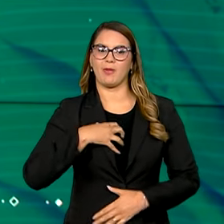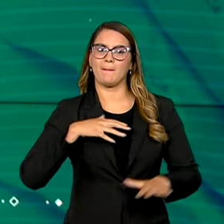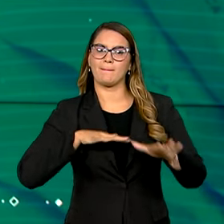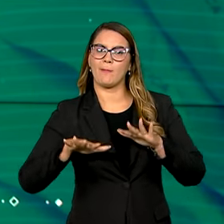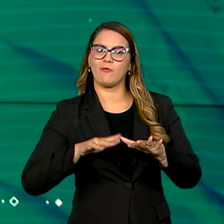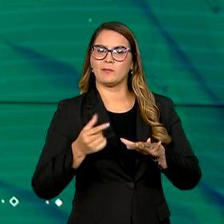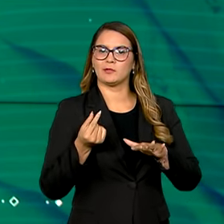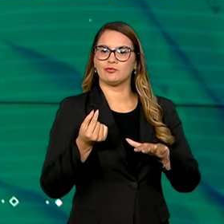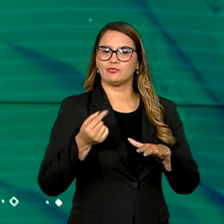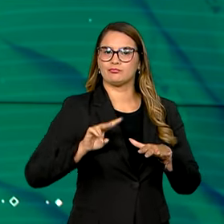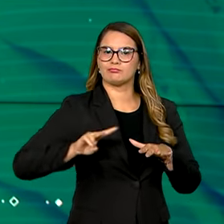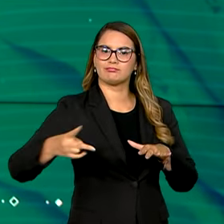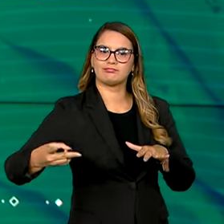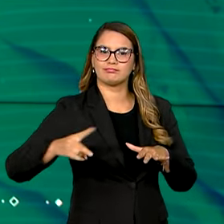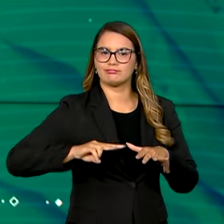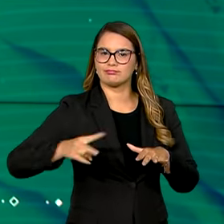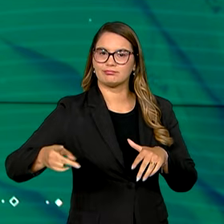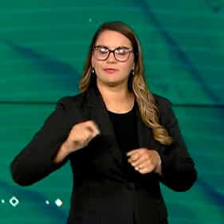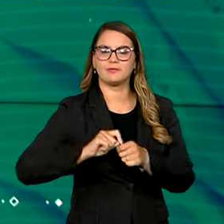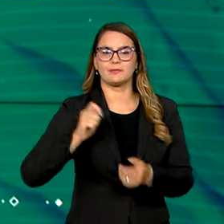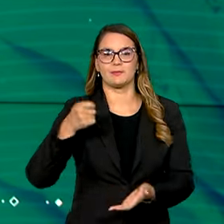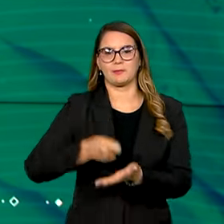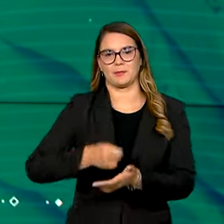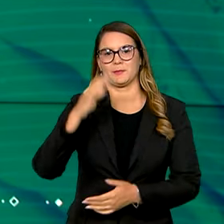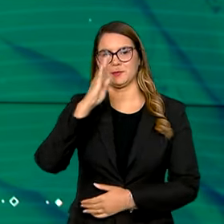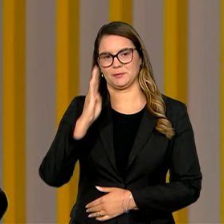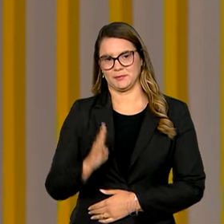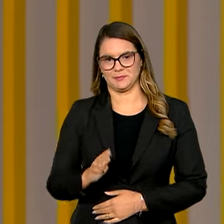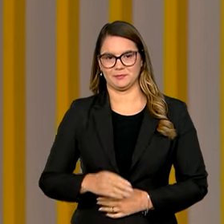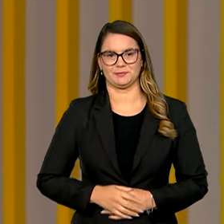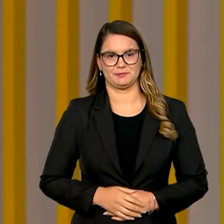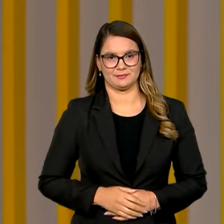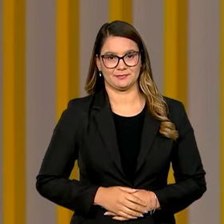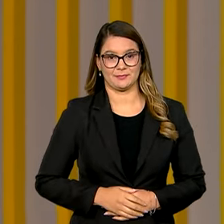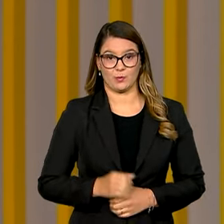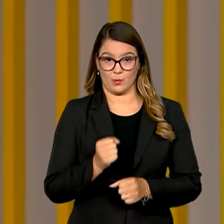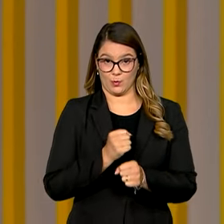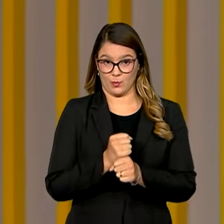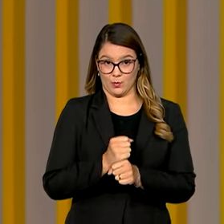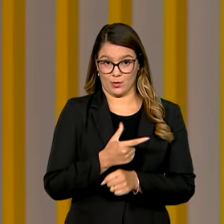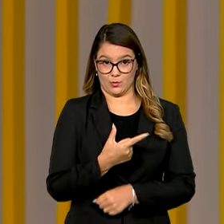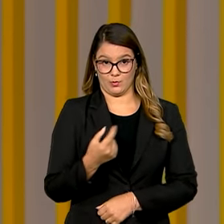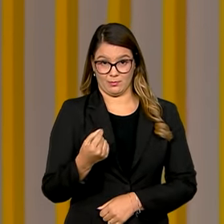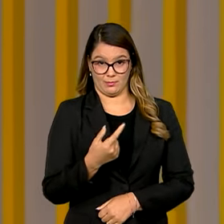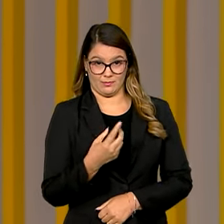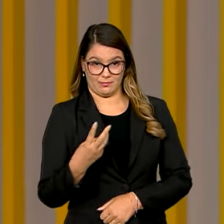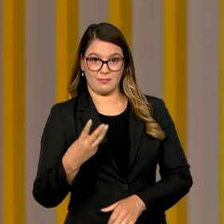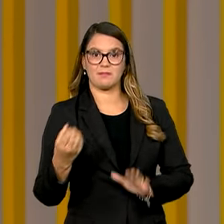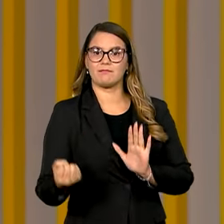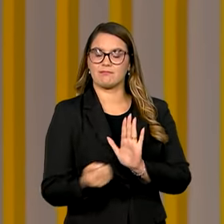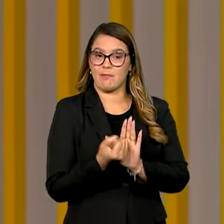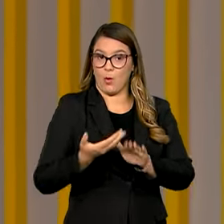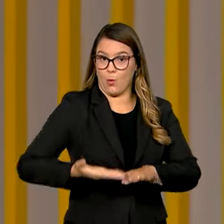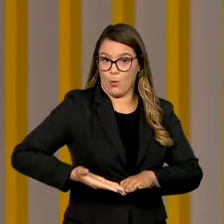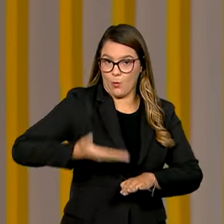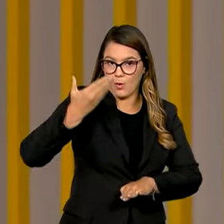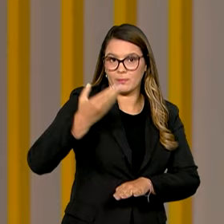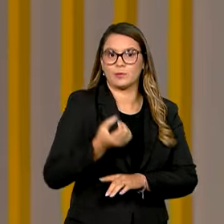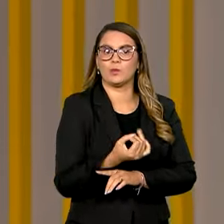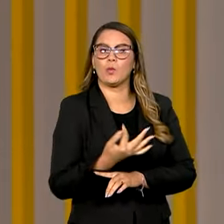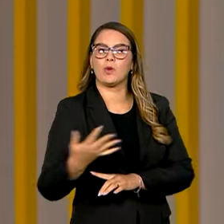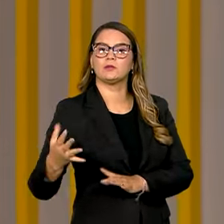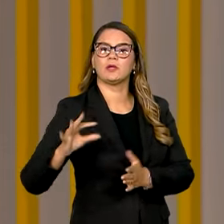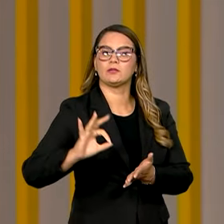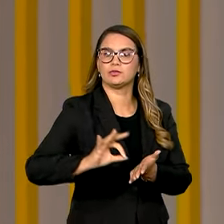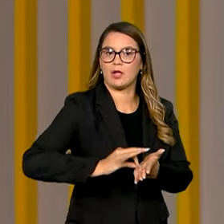de movimentar dinheiro e fazer pagamentos no país. E o ano de 2023 marcou o aumento tanto na quantidade